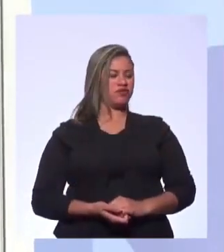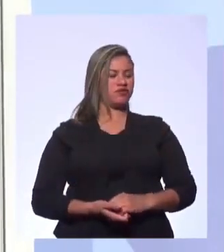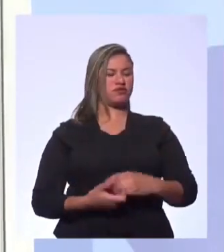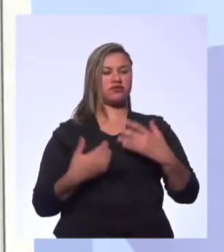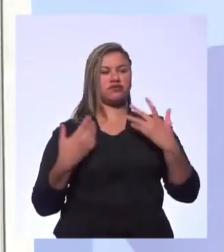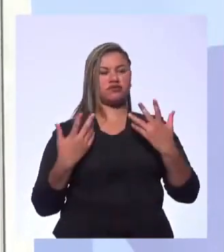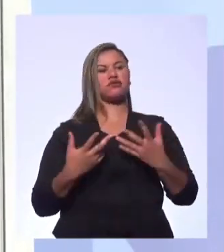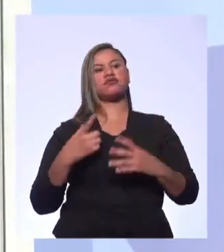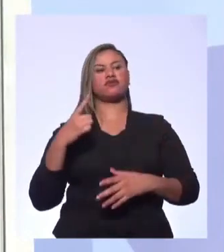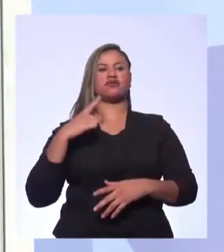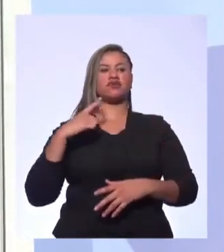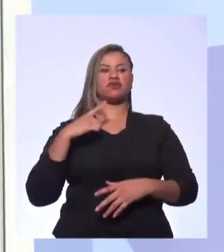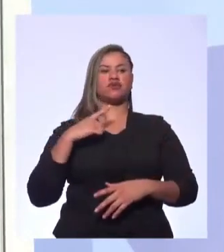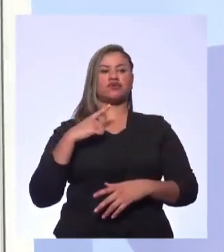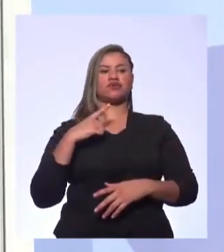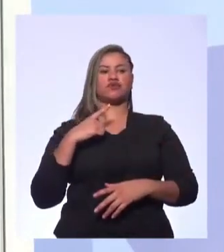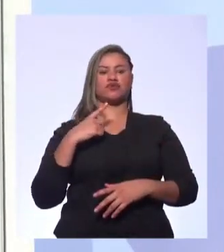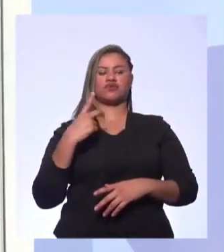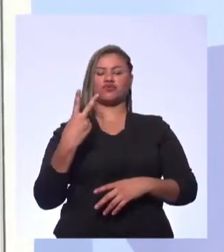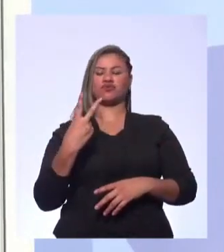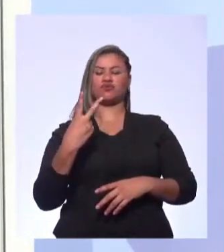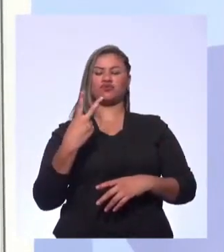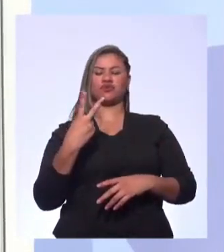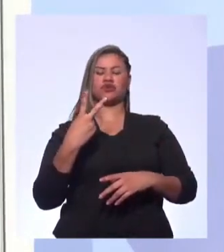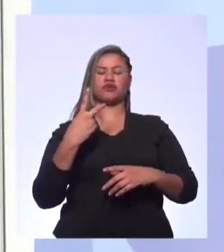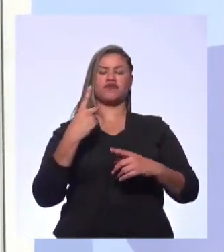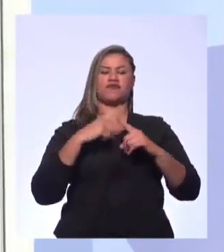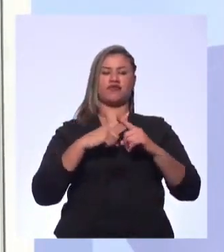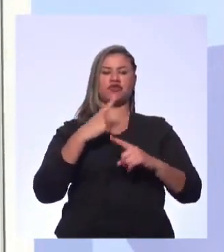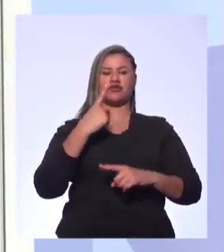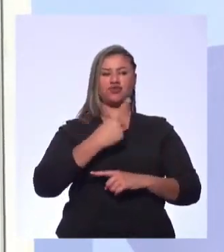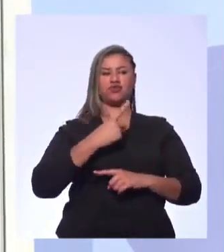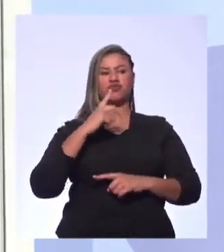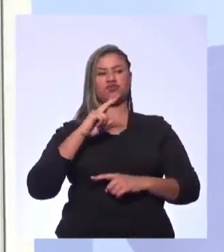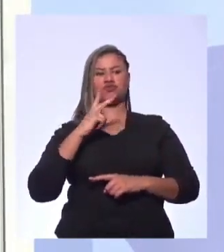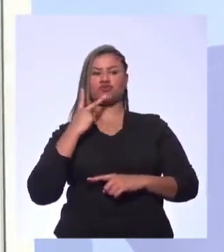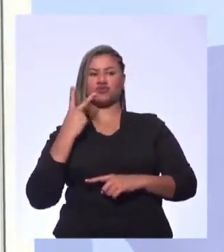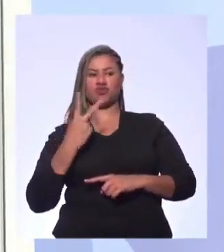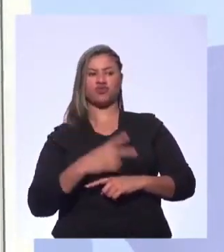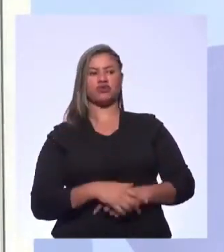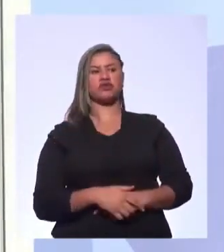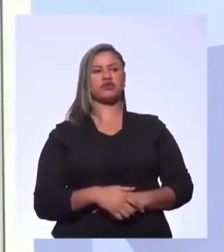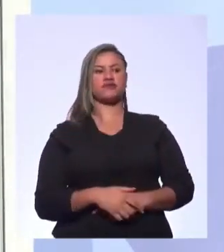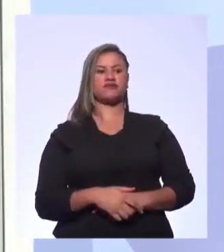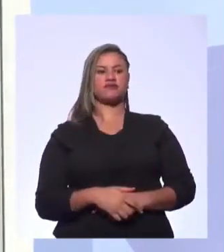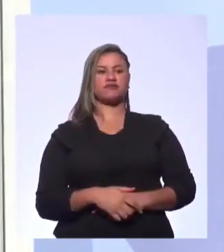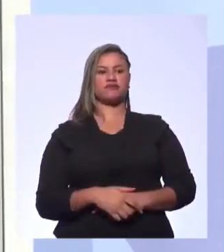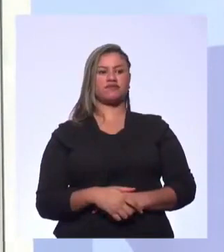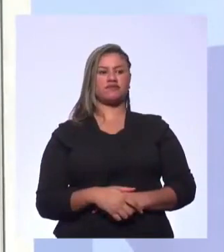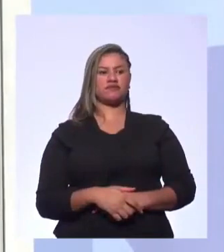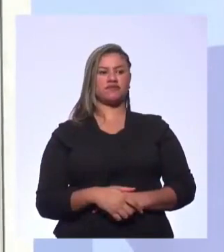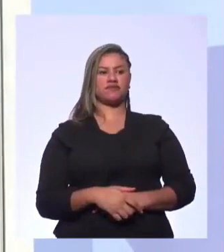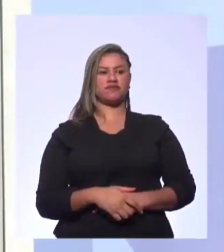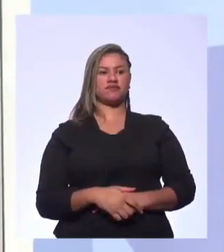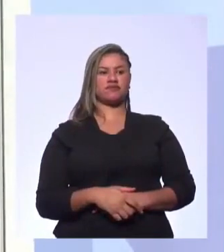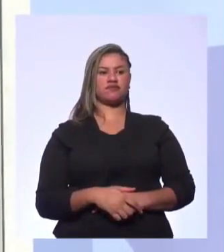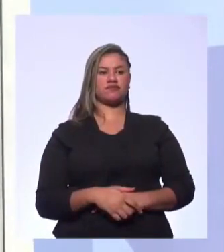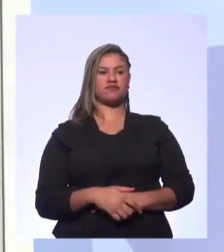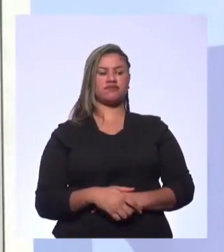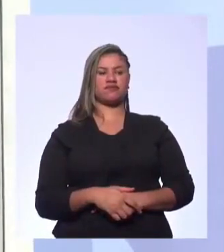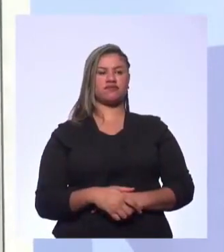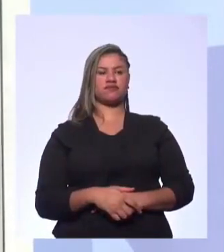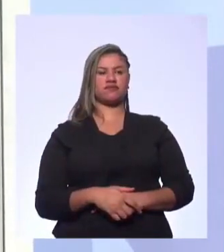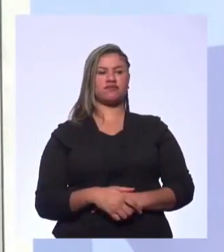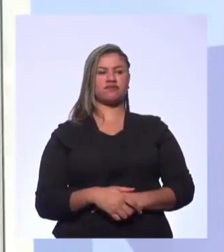para vocês. 2 vezes 1, 2 hidrogênio. Então, essa molécula aqui, eu tenho um cálcio,